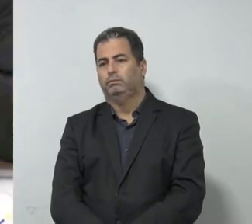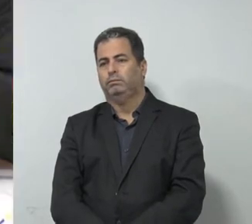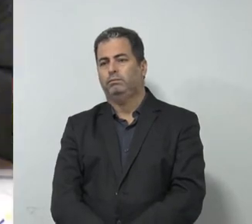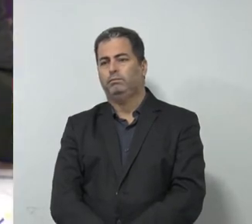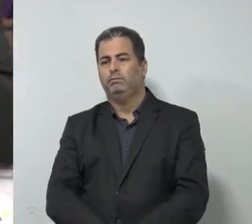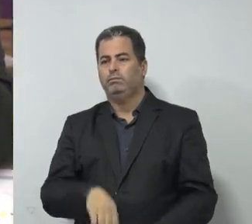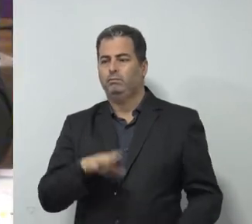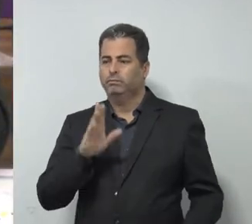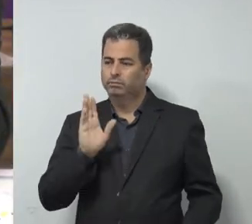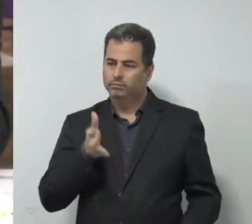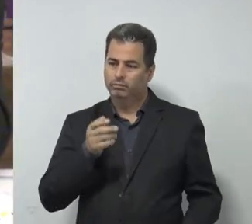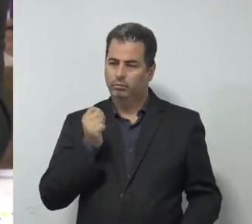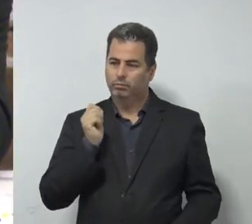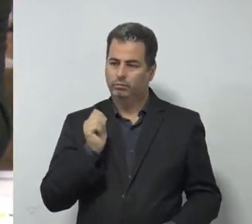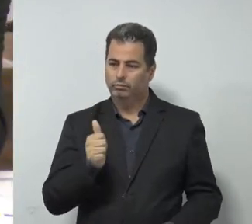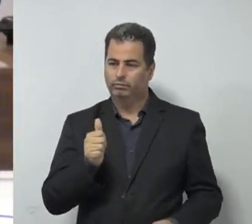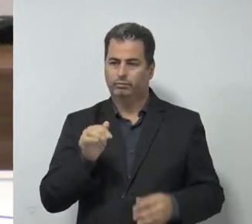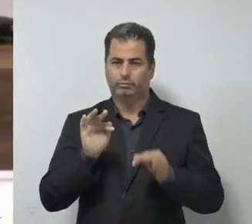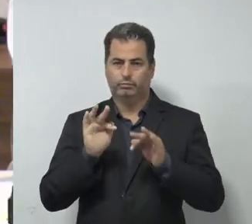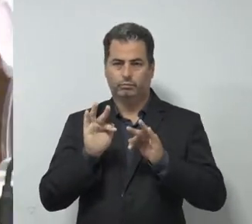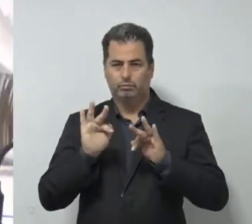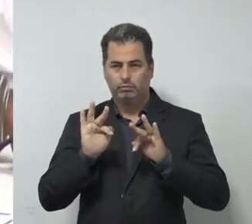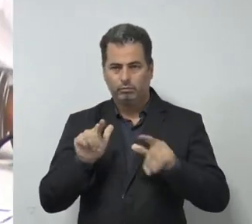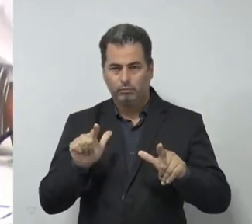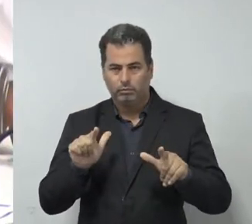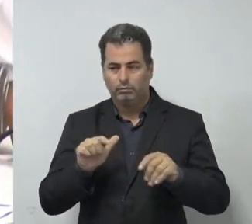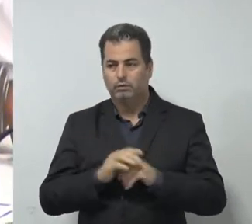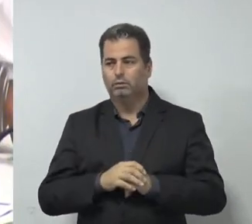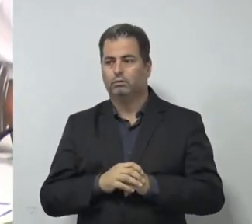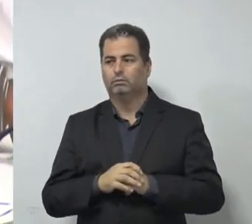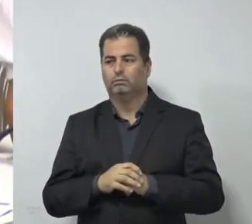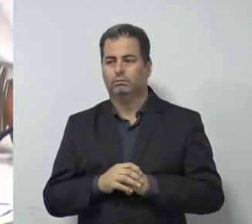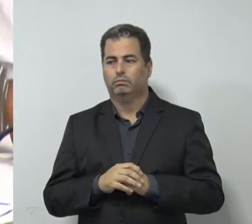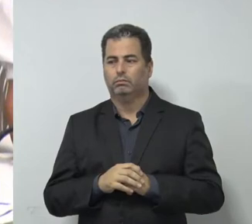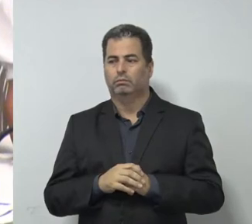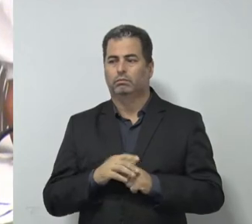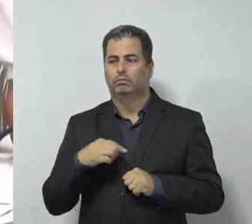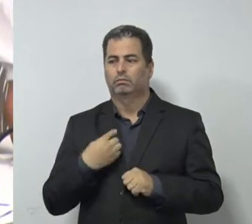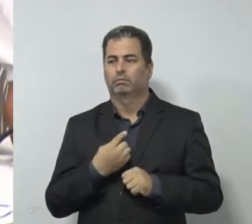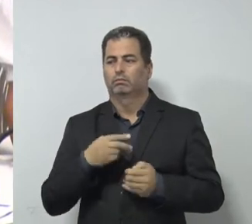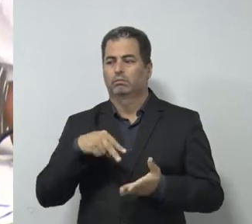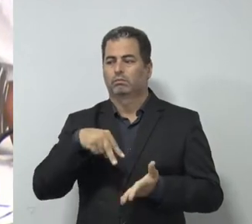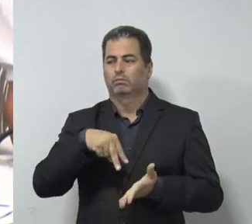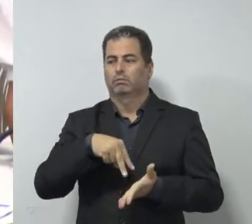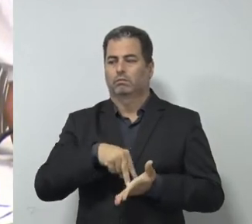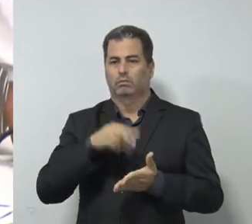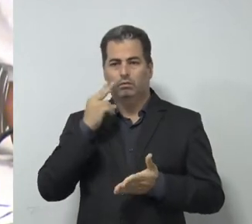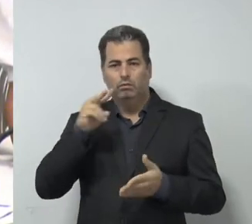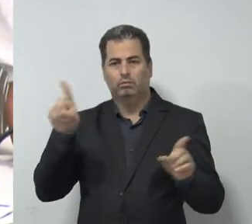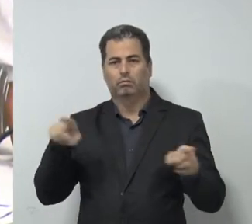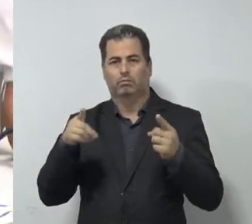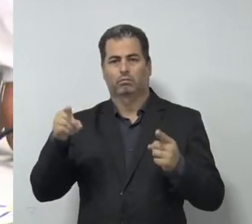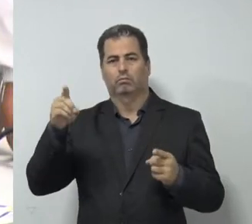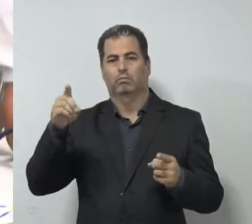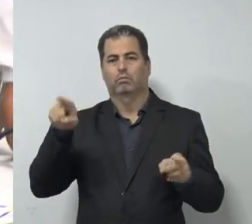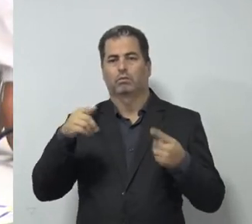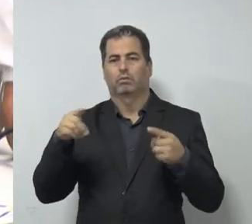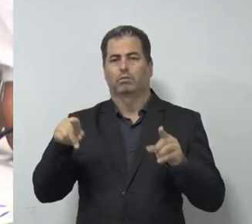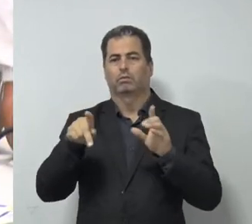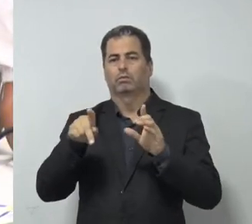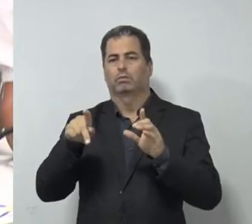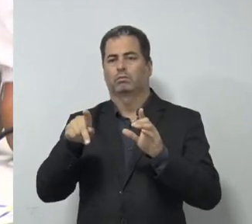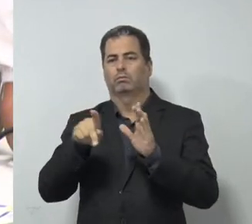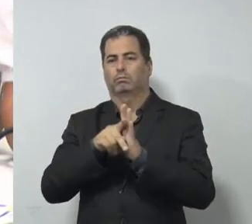Já encaminhando para finalmente, vamos colocar de pé para a gente poder ouvir o hino nacional da cidade de Anápolis.